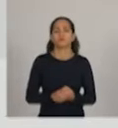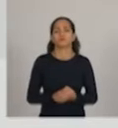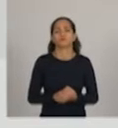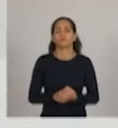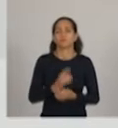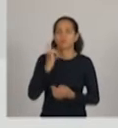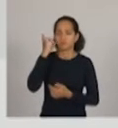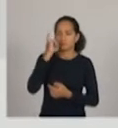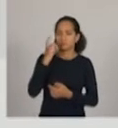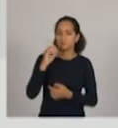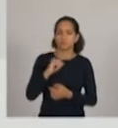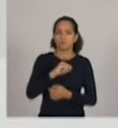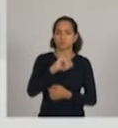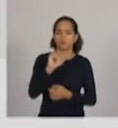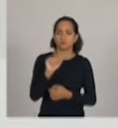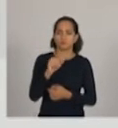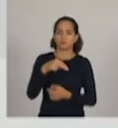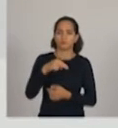Deputada Janete de Sá.